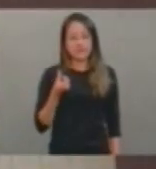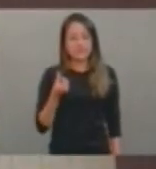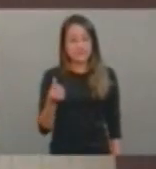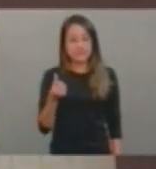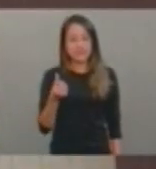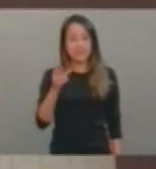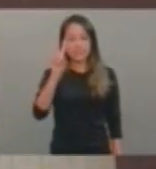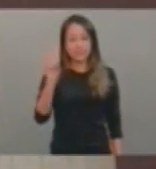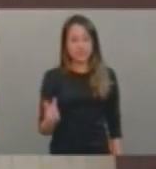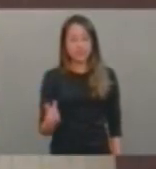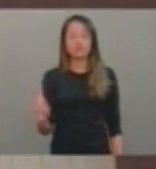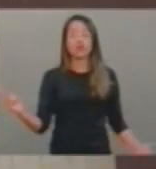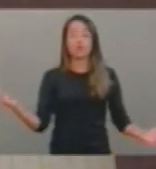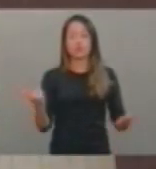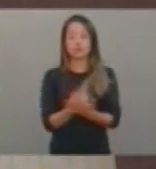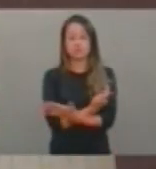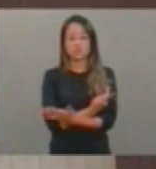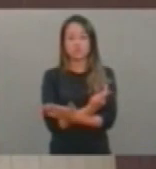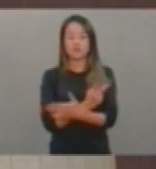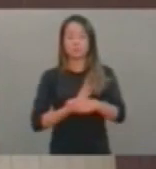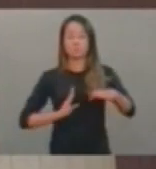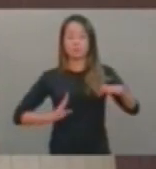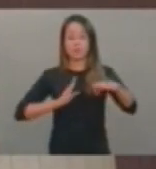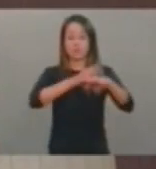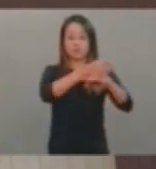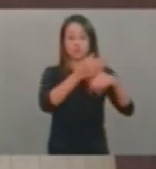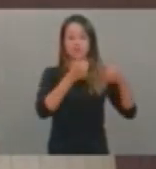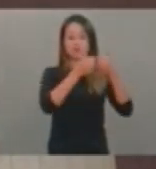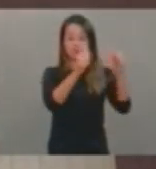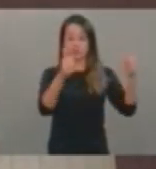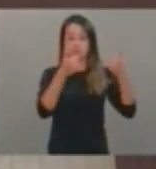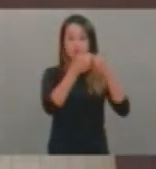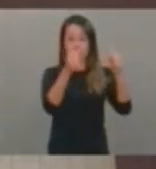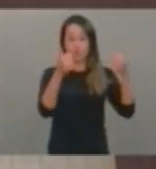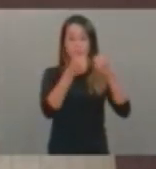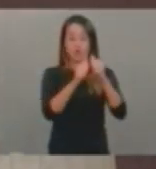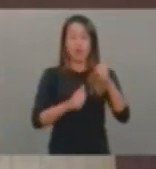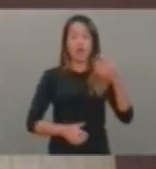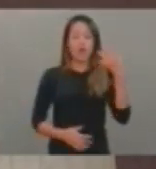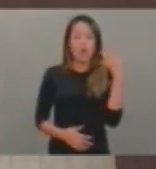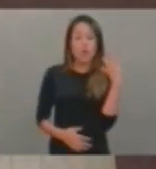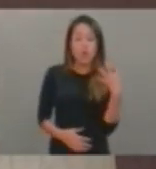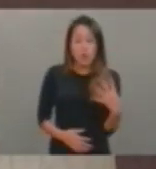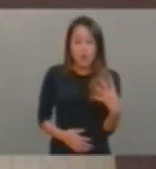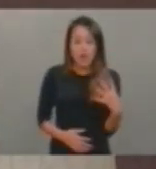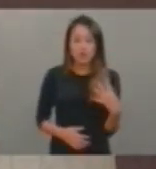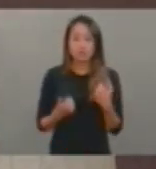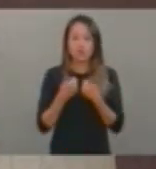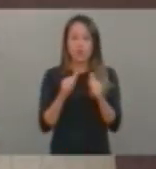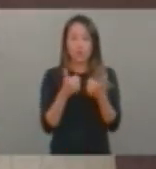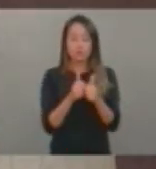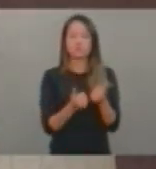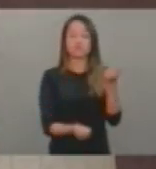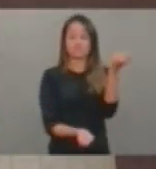a transportes coletivos no município de Fortaleza. 6 ataques. 4 ônibus foram